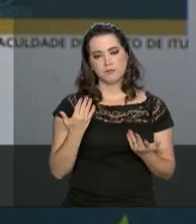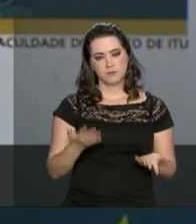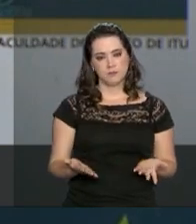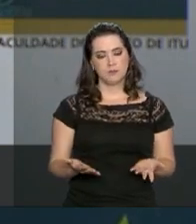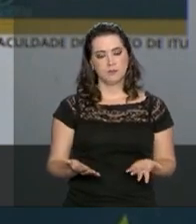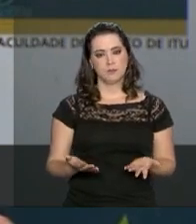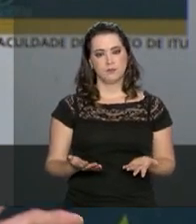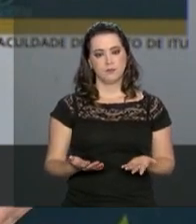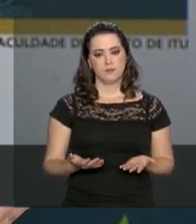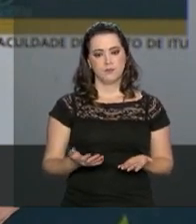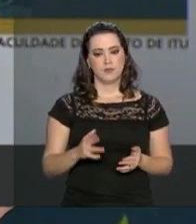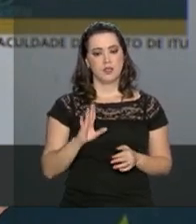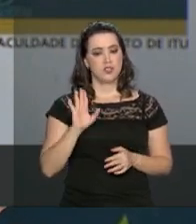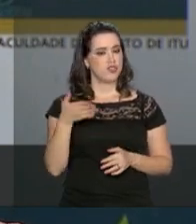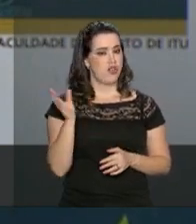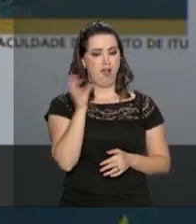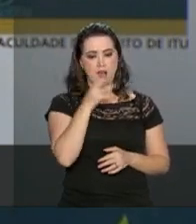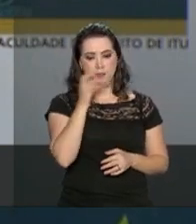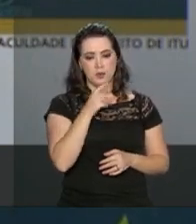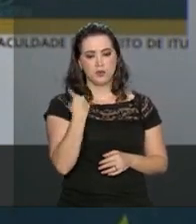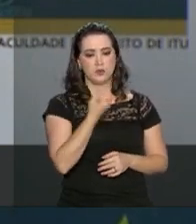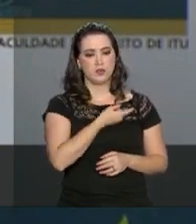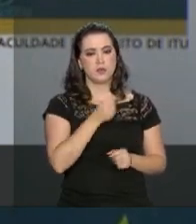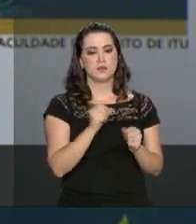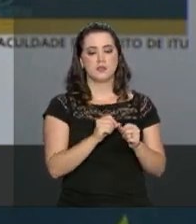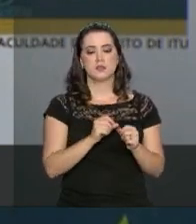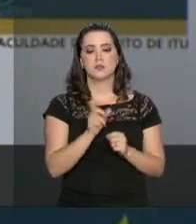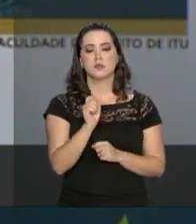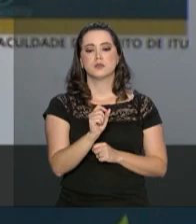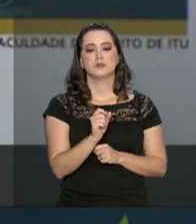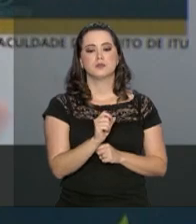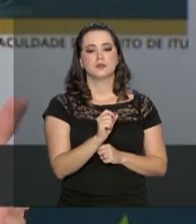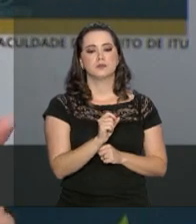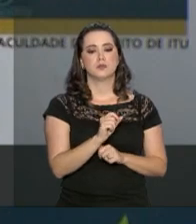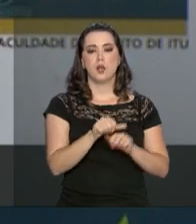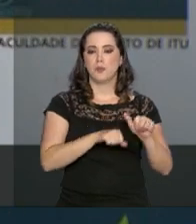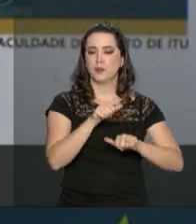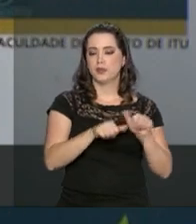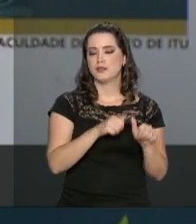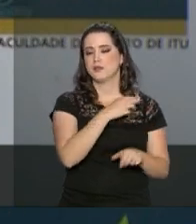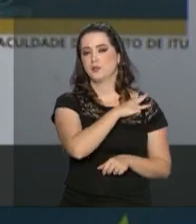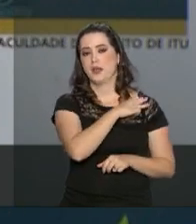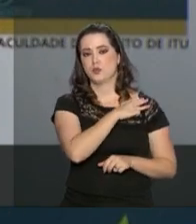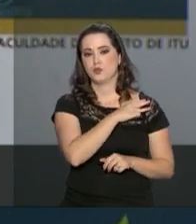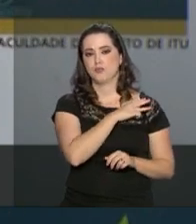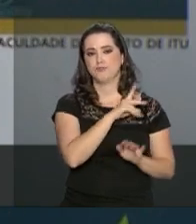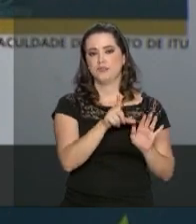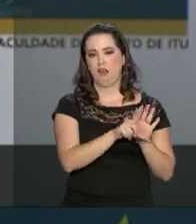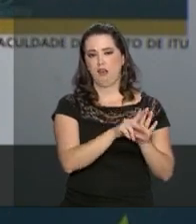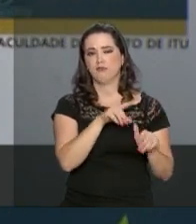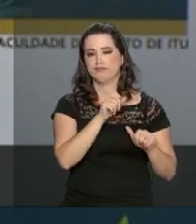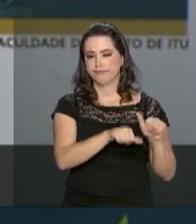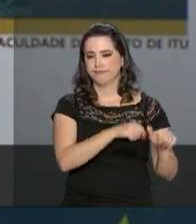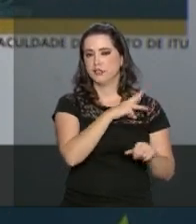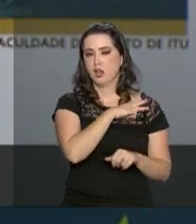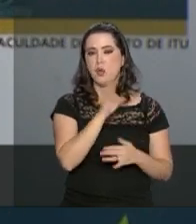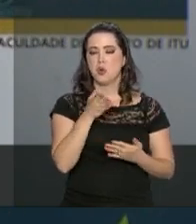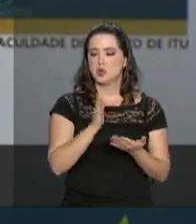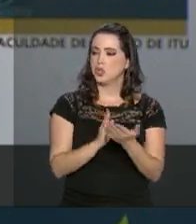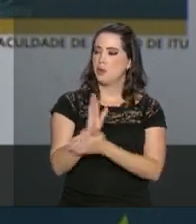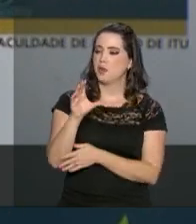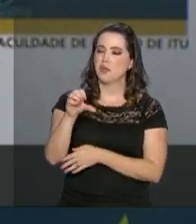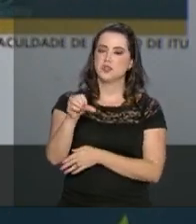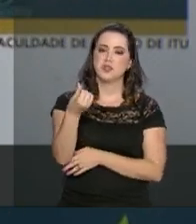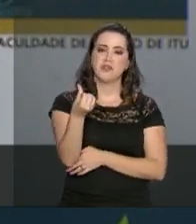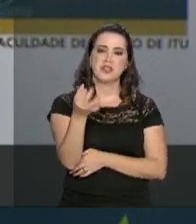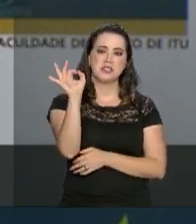E logo em seguida, nós fizemos a reforma do ensino médio, que hoje é aprovada por